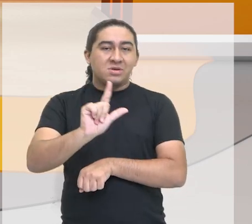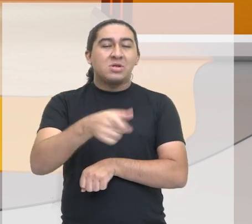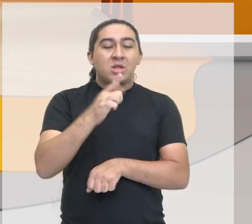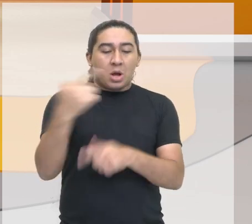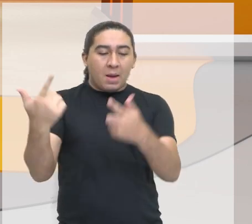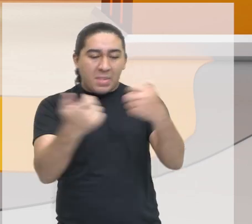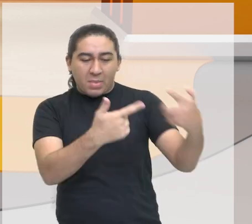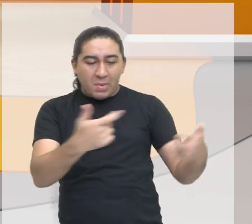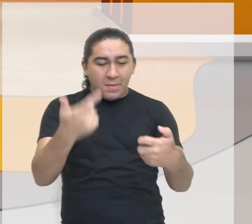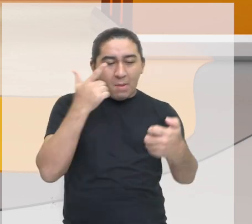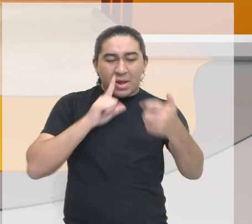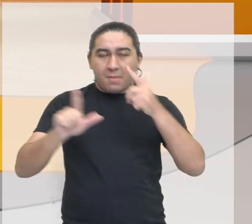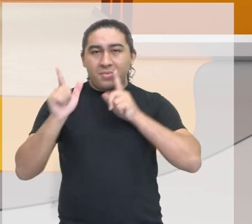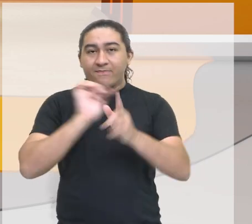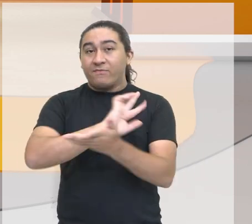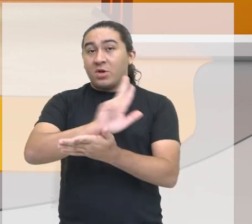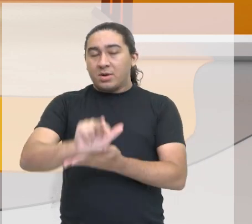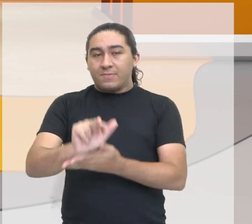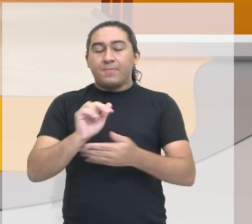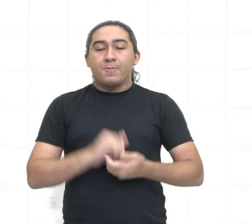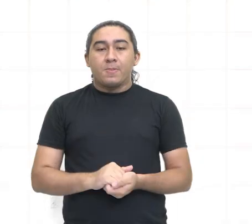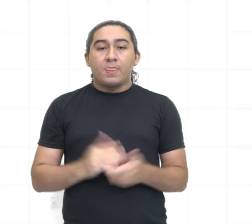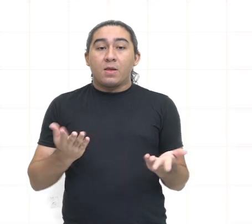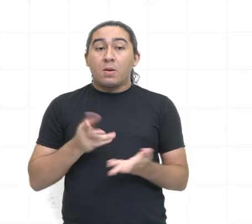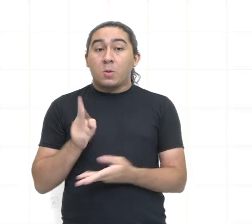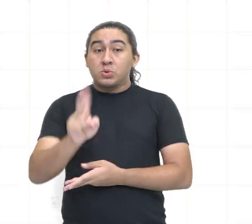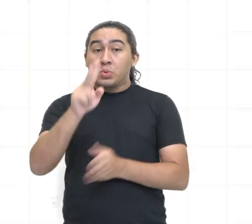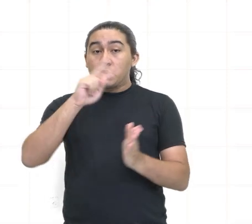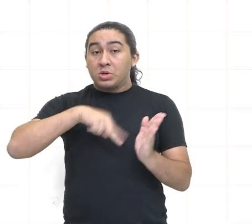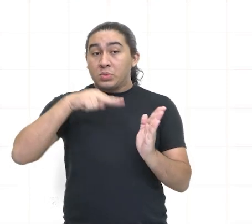anos de conflito. Vamos adiante com o texto, vamos lá.